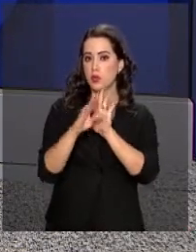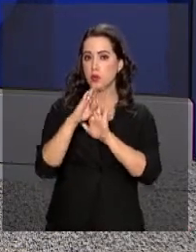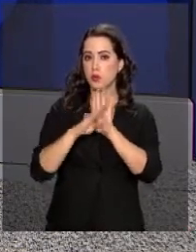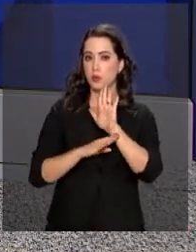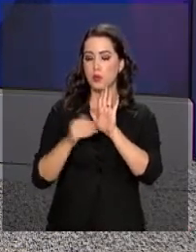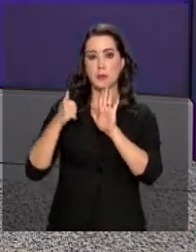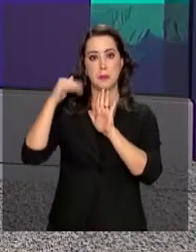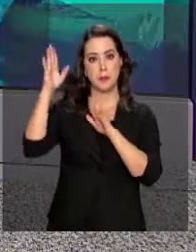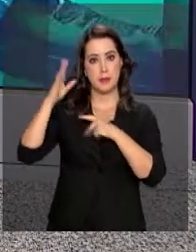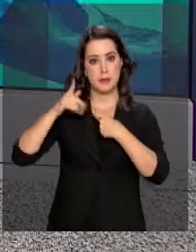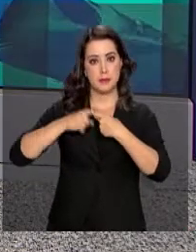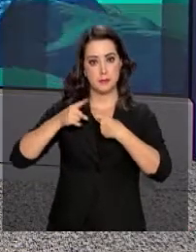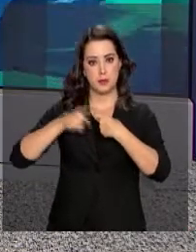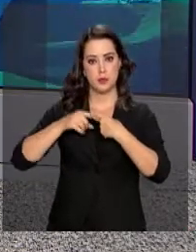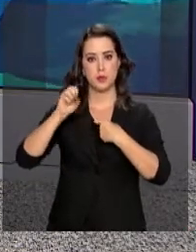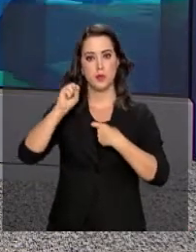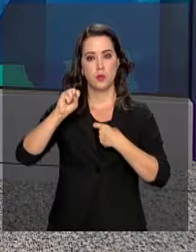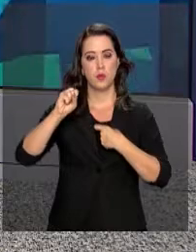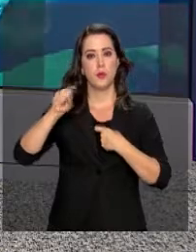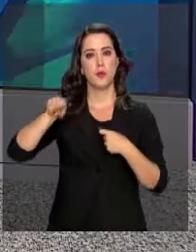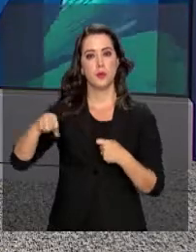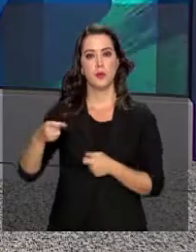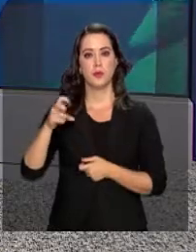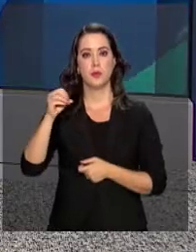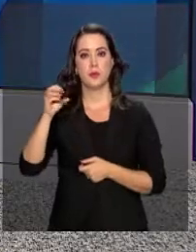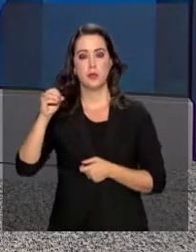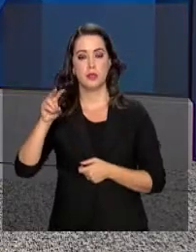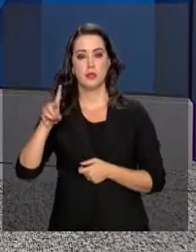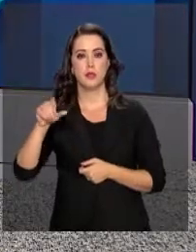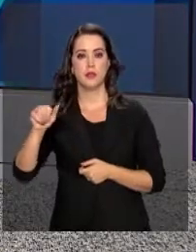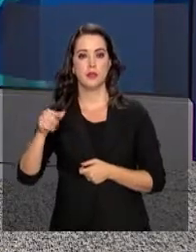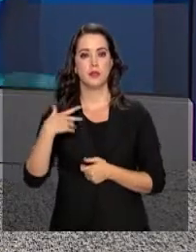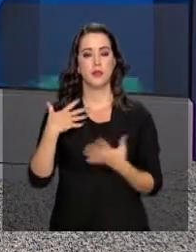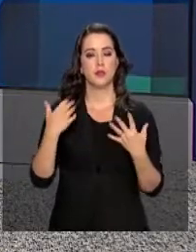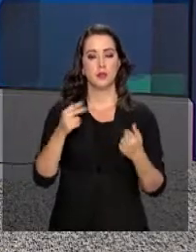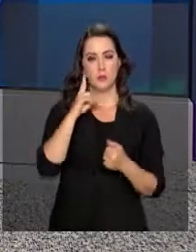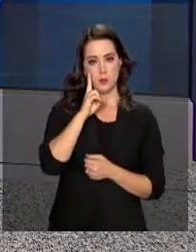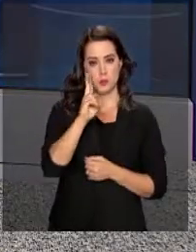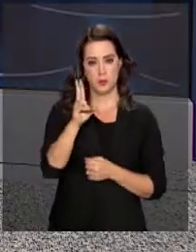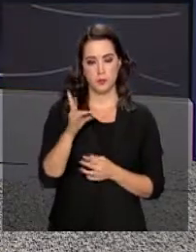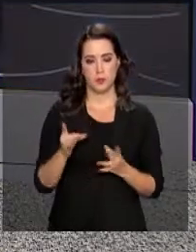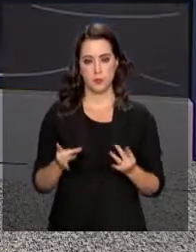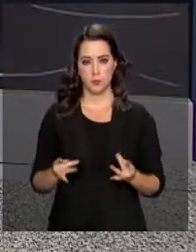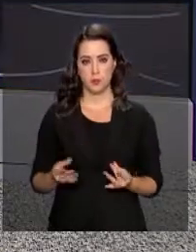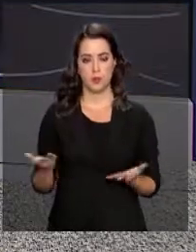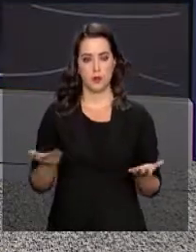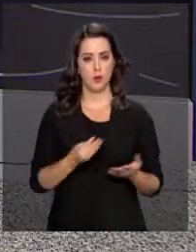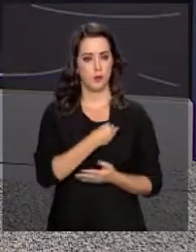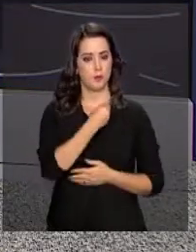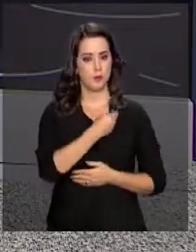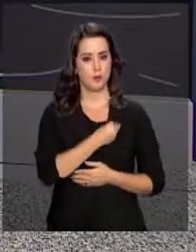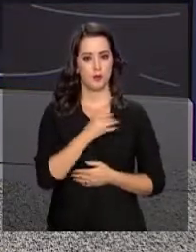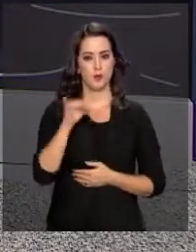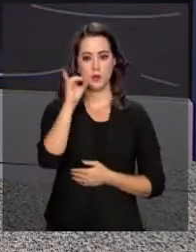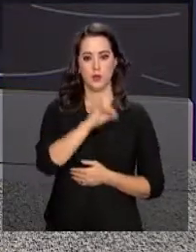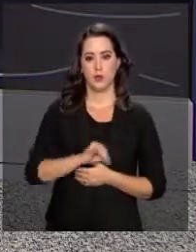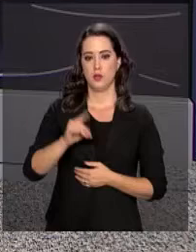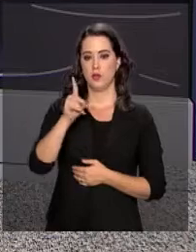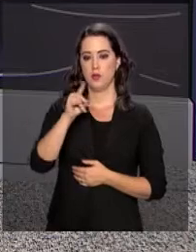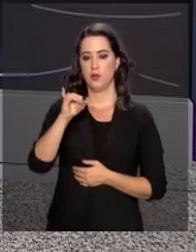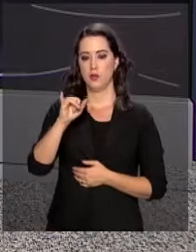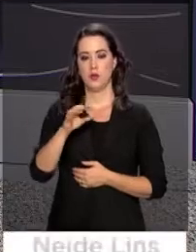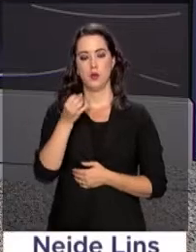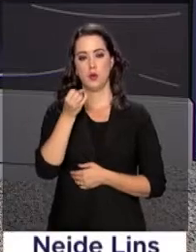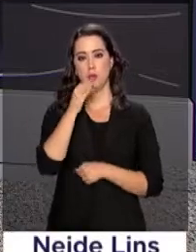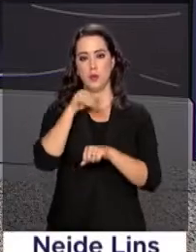mais médicos com 8 mil e 500 vagas a repórter daniela e popov tem as informações ao vivo pra gente o ladrão e boa noite